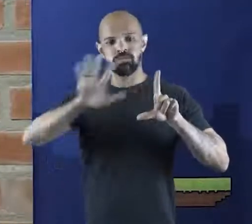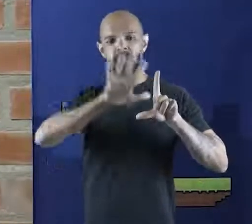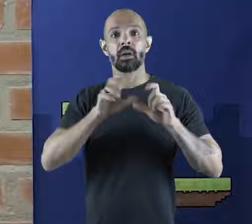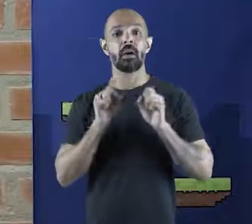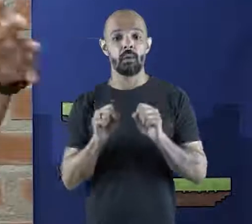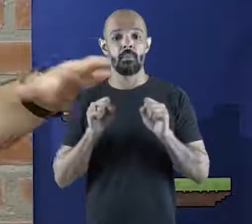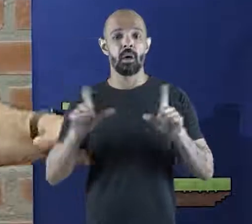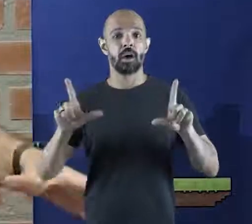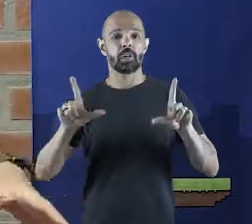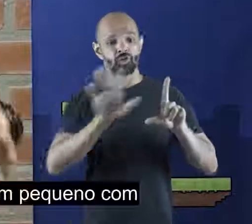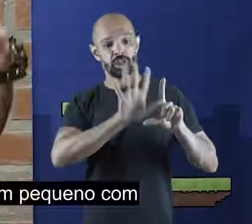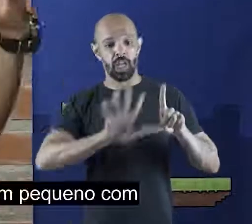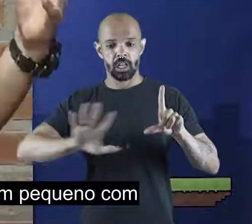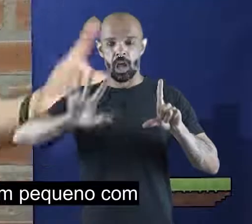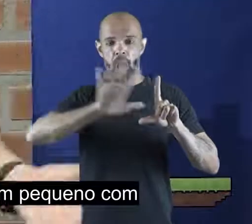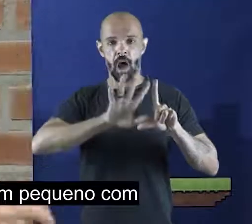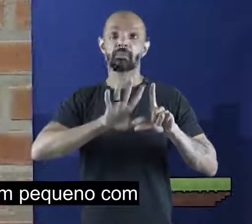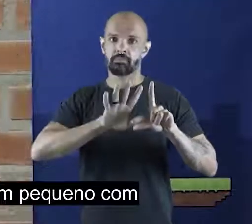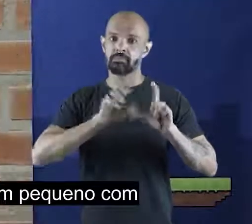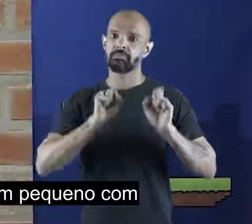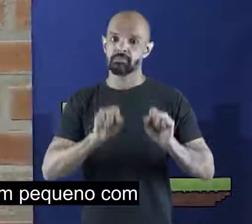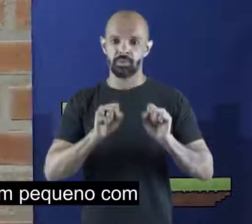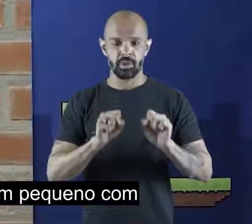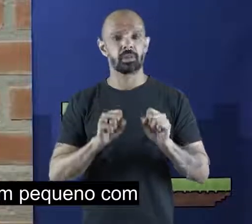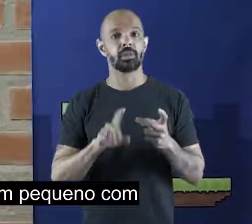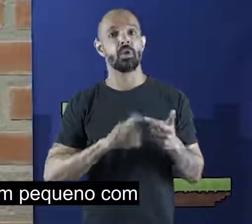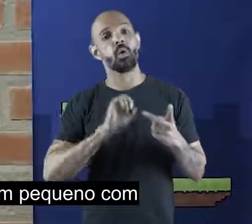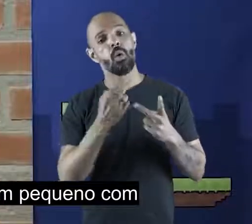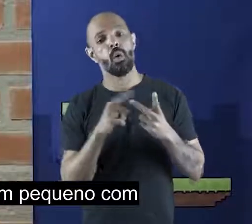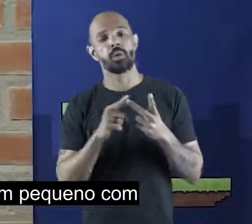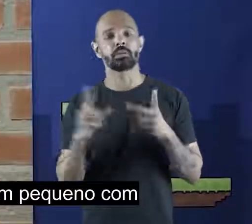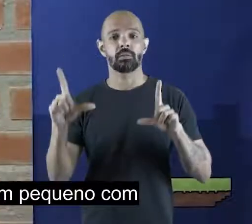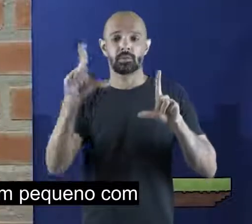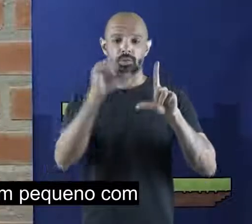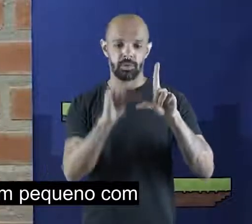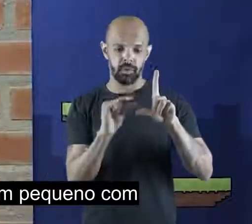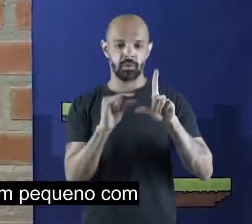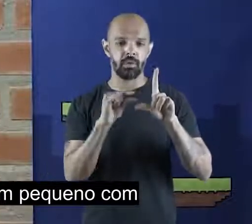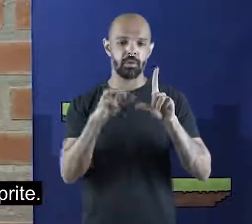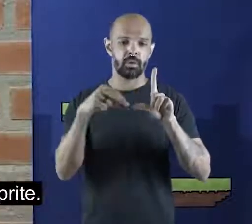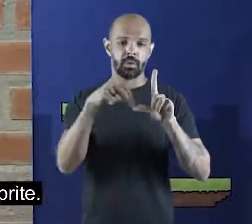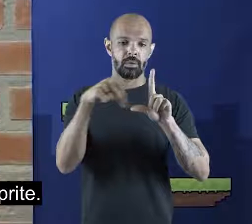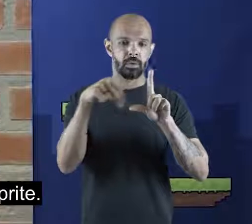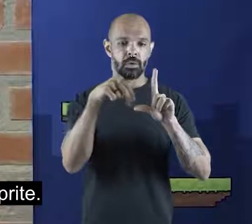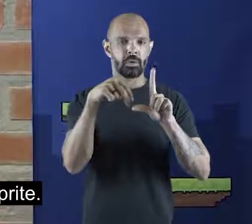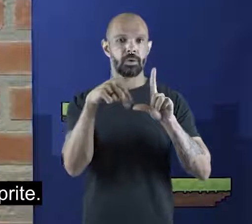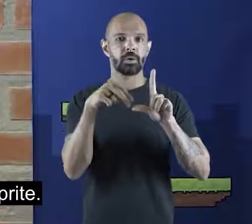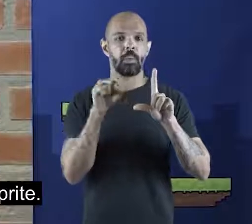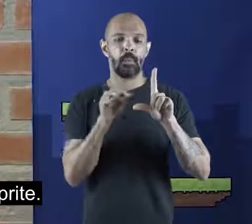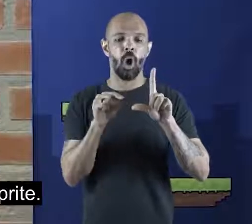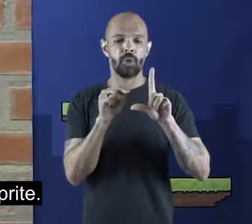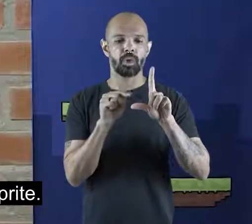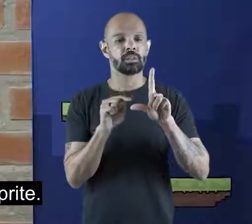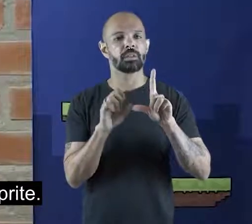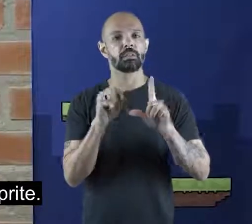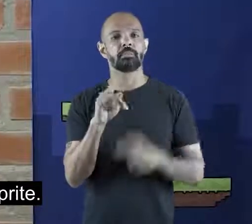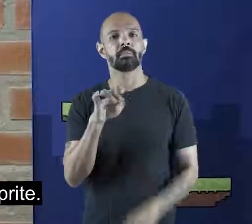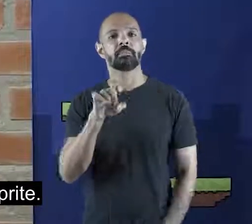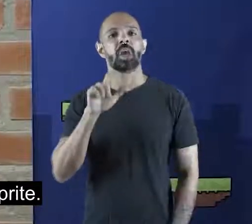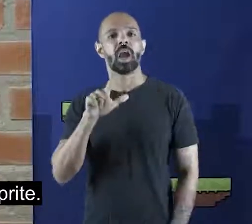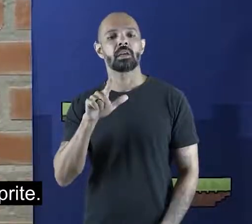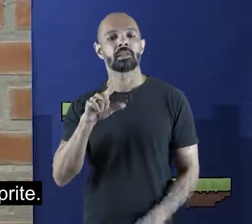Um cenário pode ser um mega sprite. Como você pode ter um personagem pequeno com um número de pontinhos, de pixels